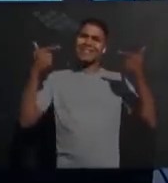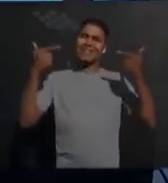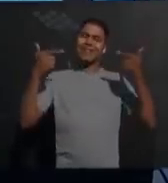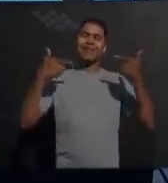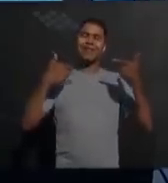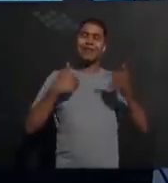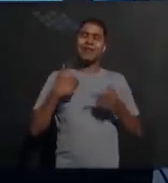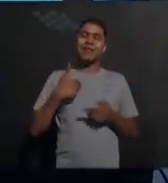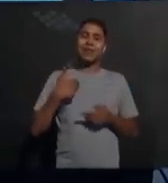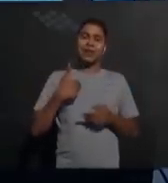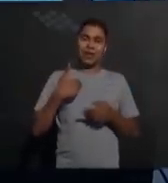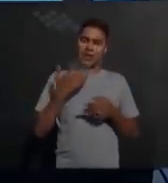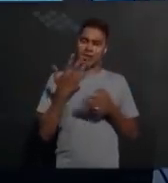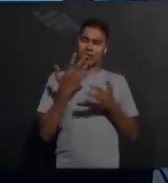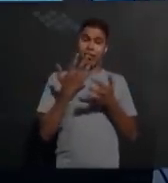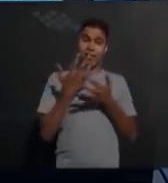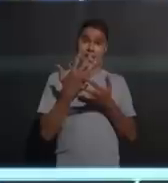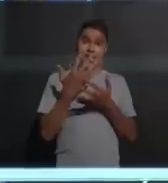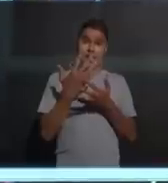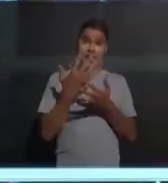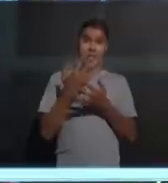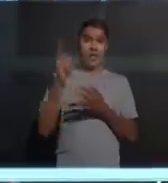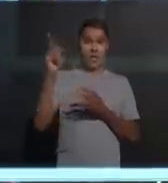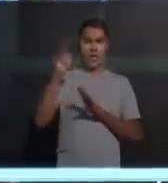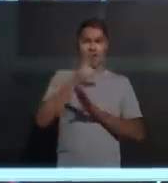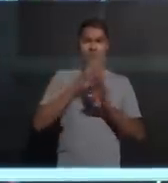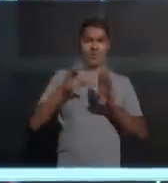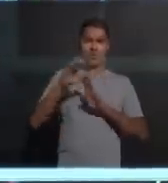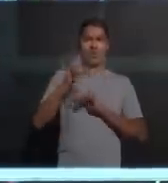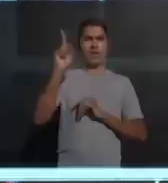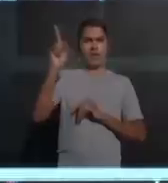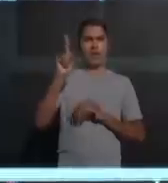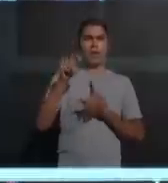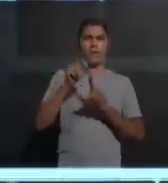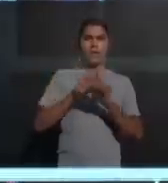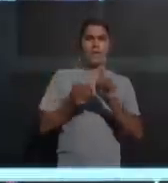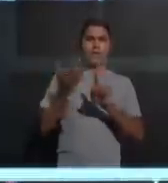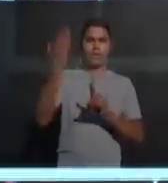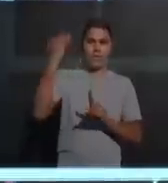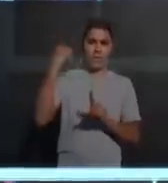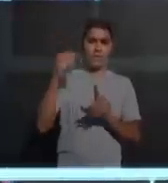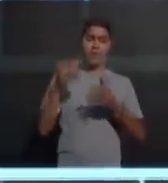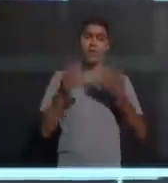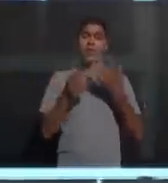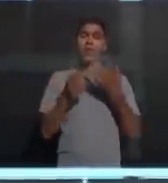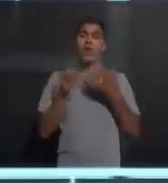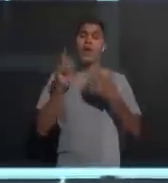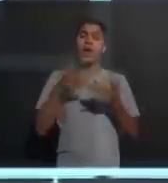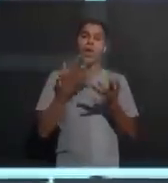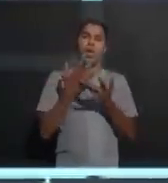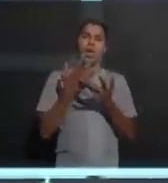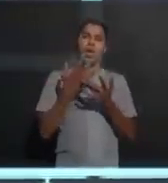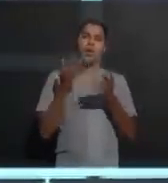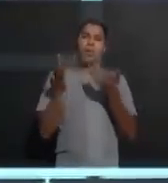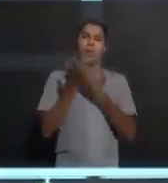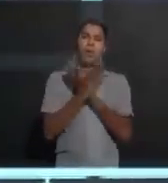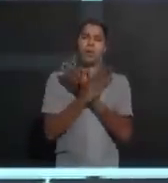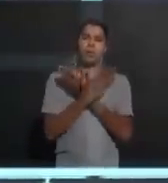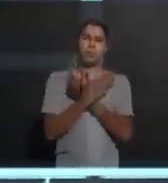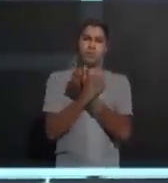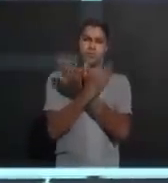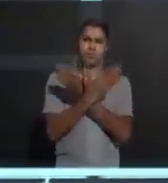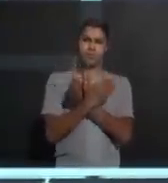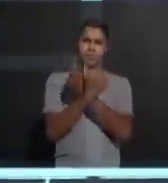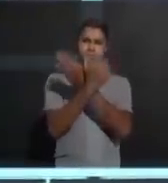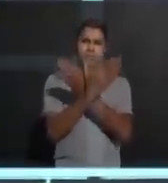eu ganhei esse anel aqui gente no seminário mês passado é o anel e chanel é uma borboleta olha